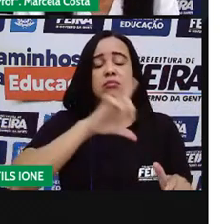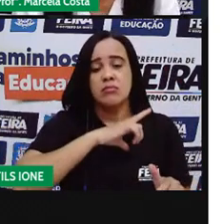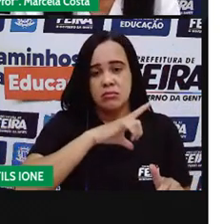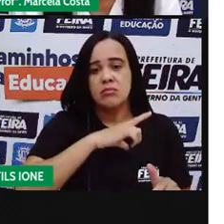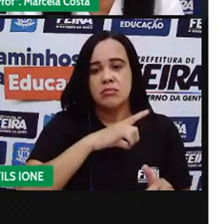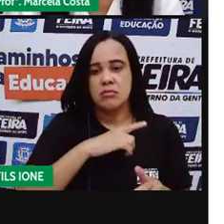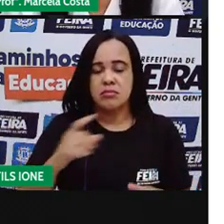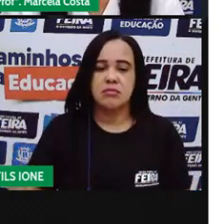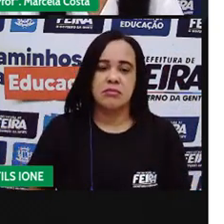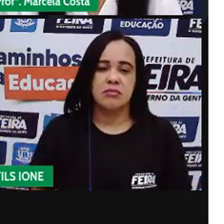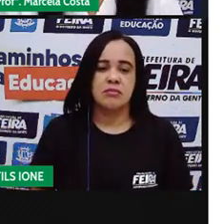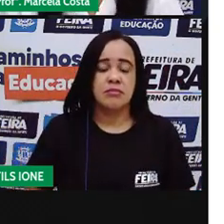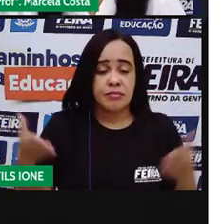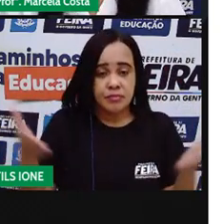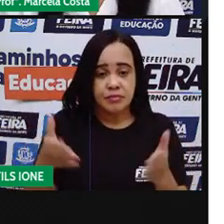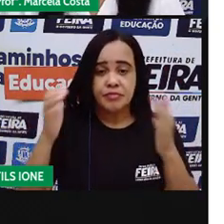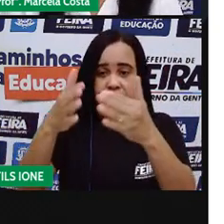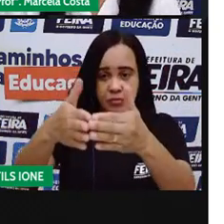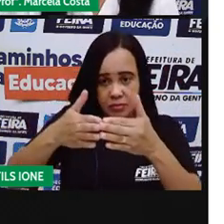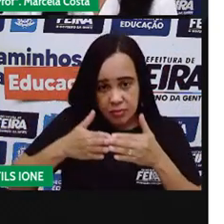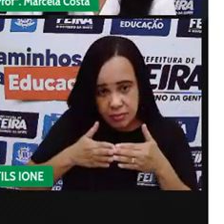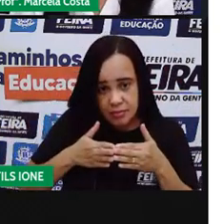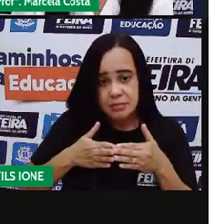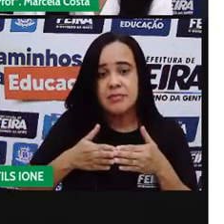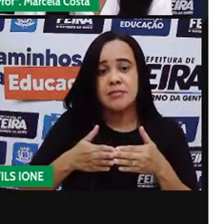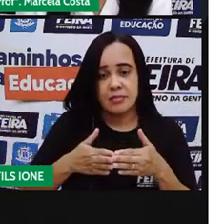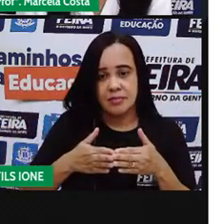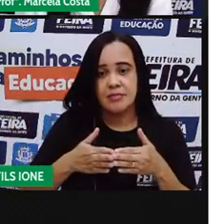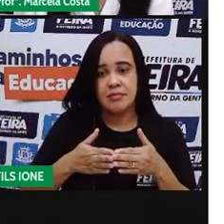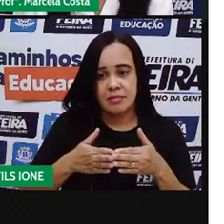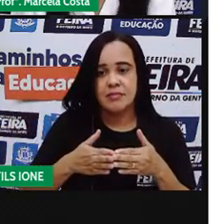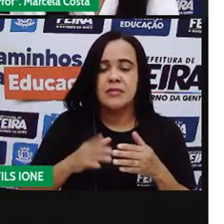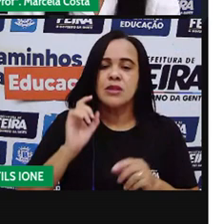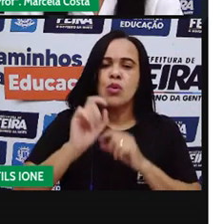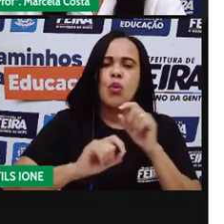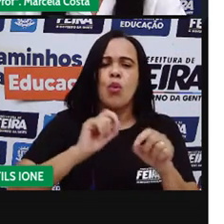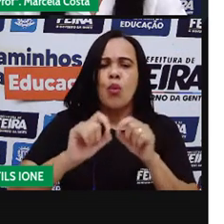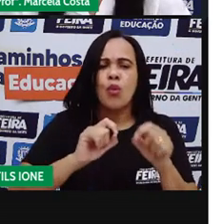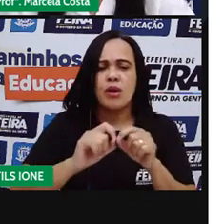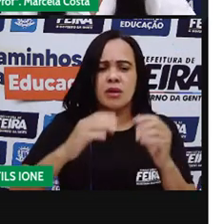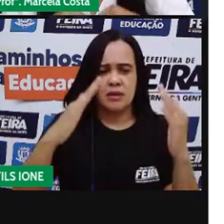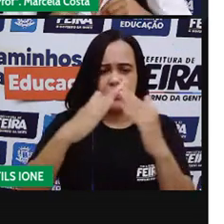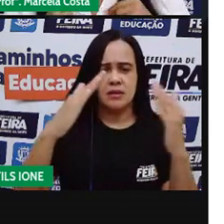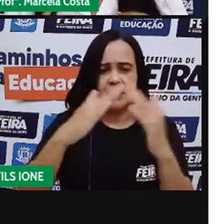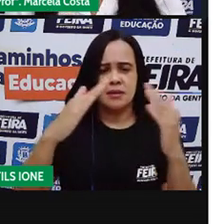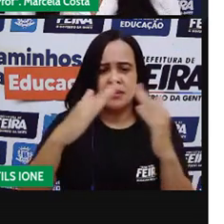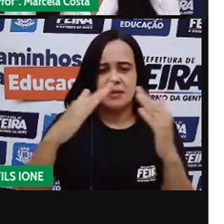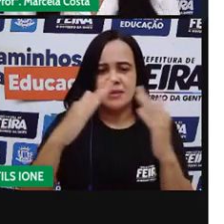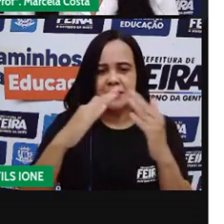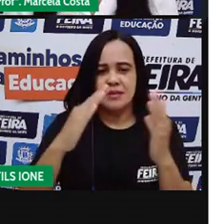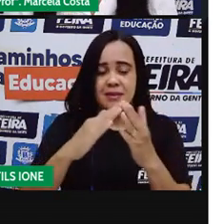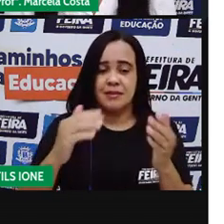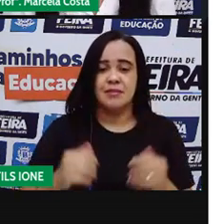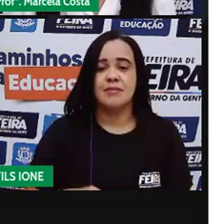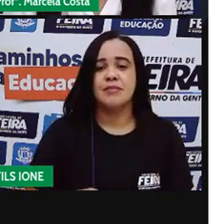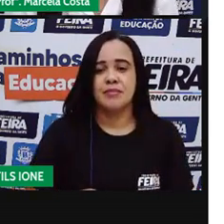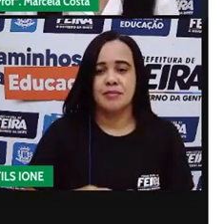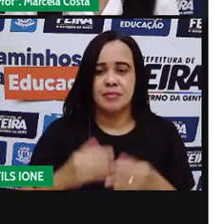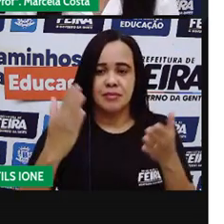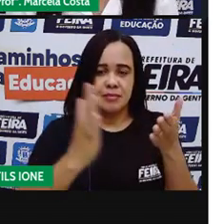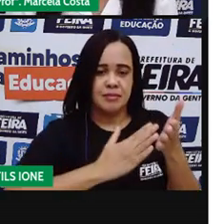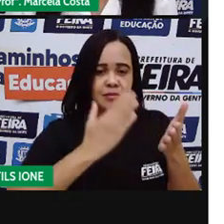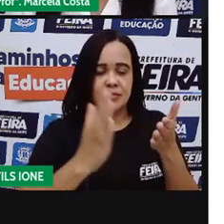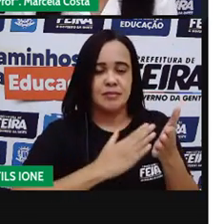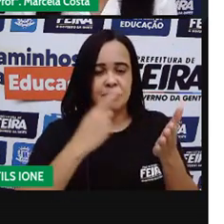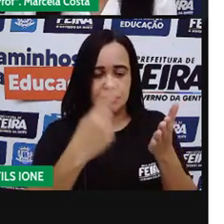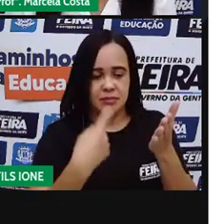Vou pedir para que você continue aprendendo em casa e faça aí agora um painel com figuras de